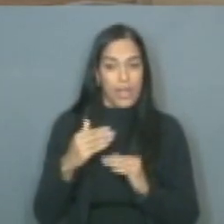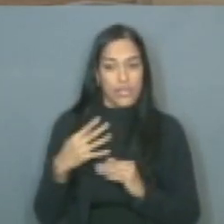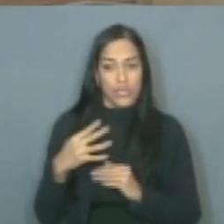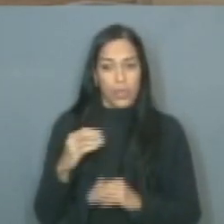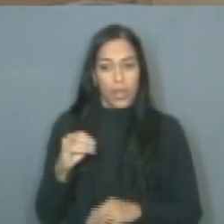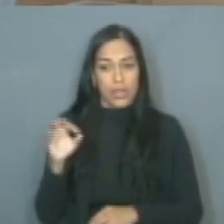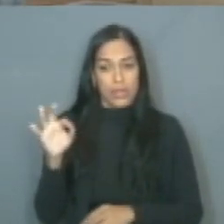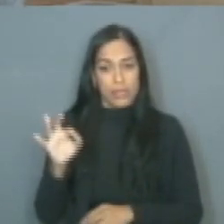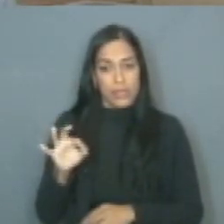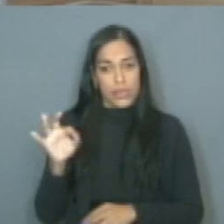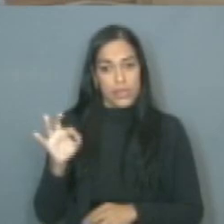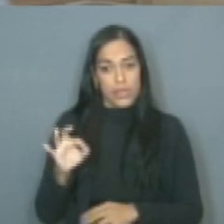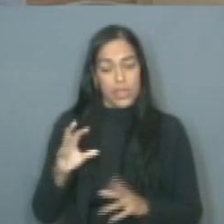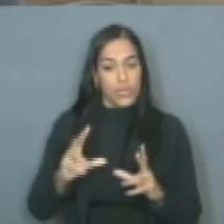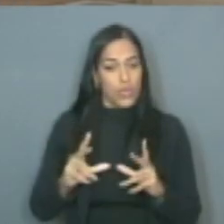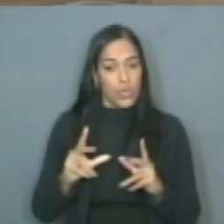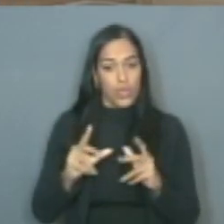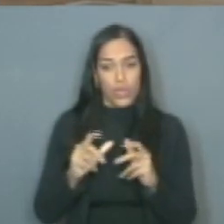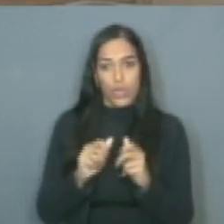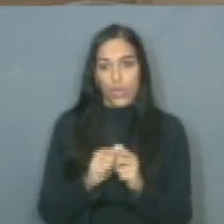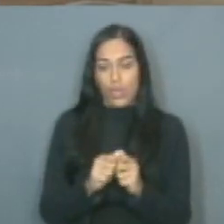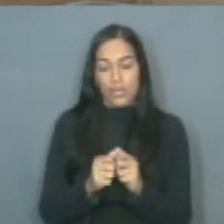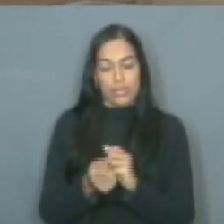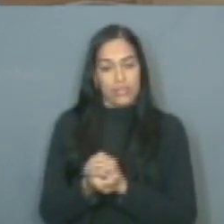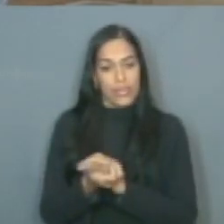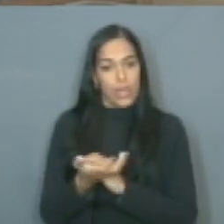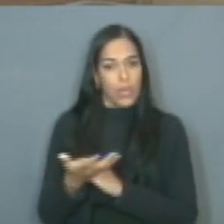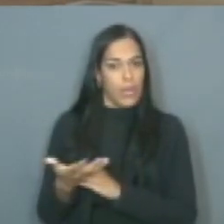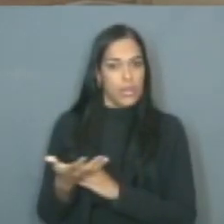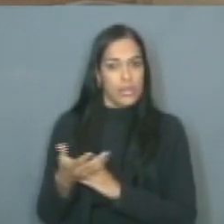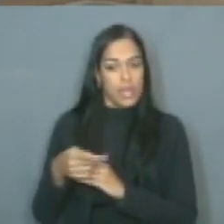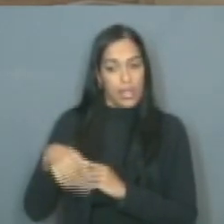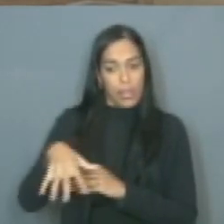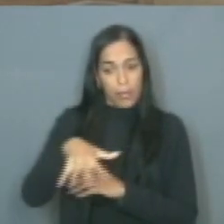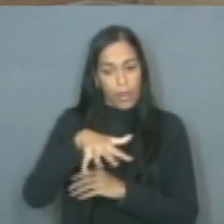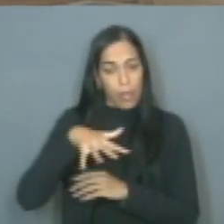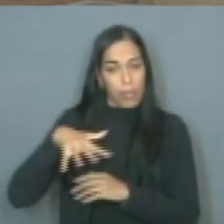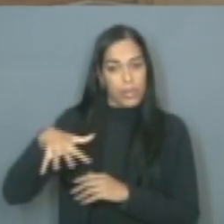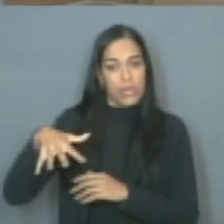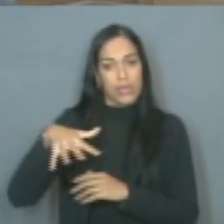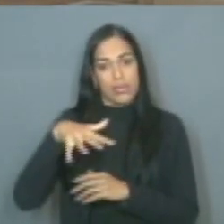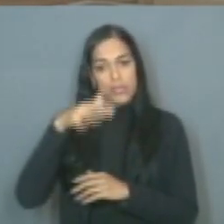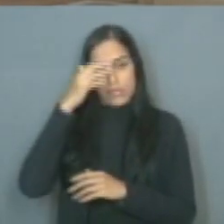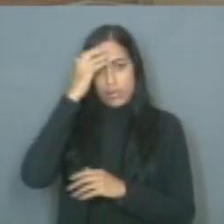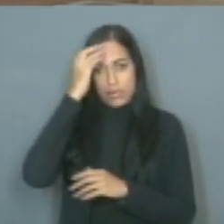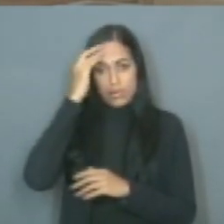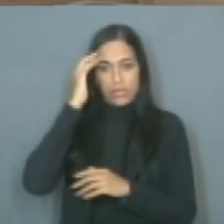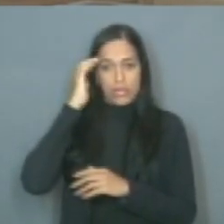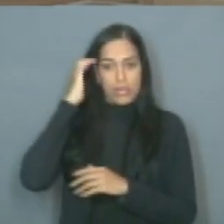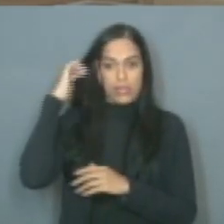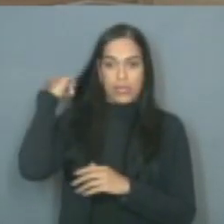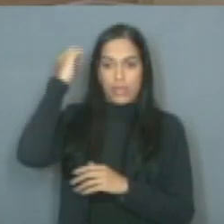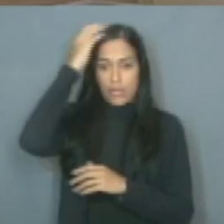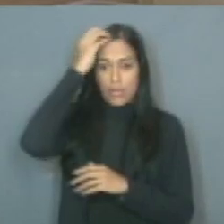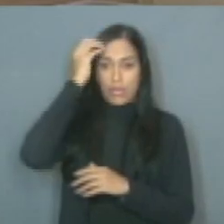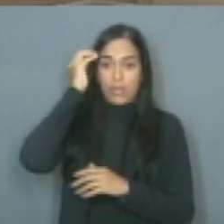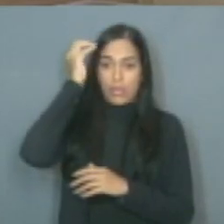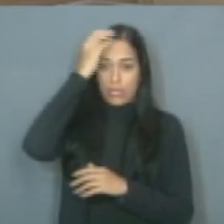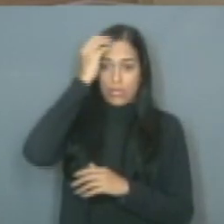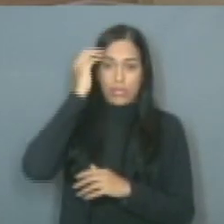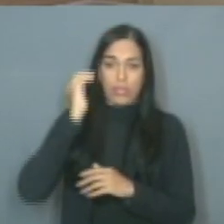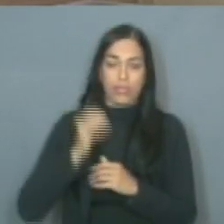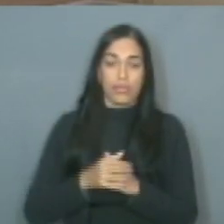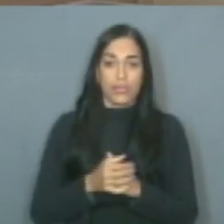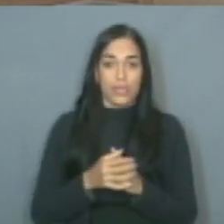40% de toda a quantidade populacional de um dos maiores bairros